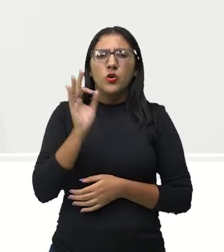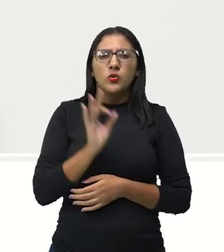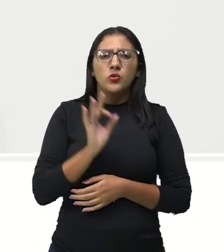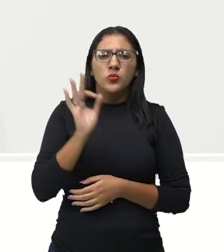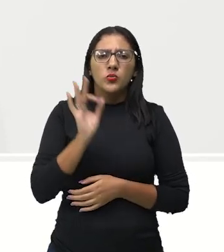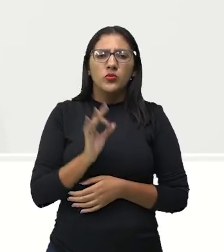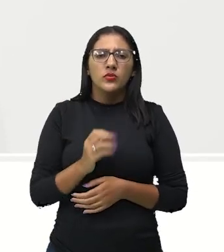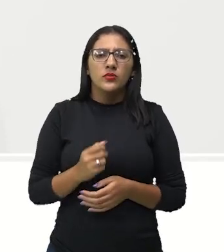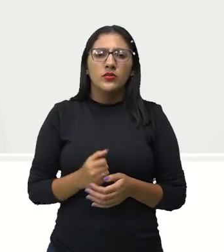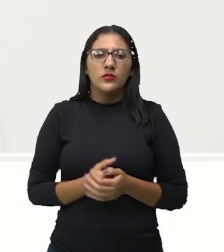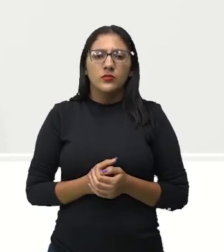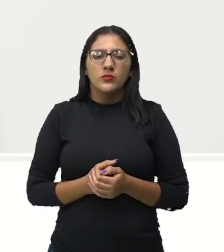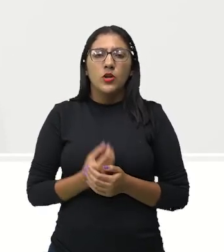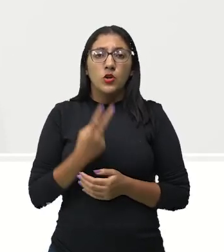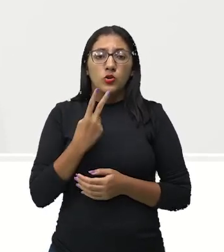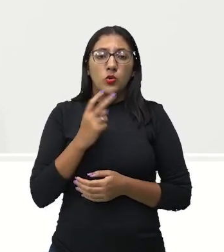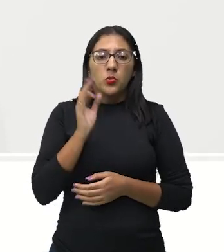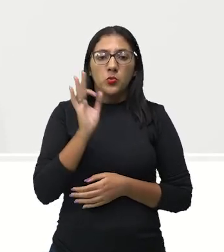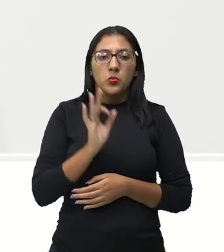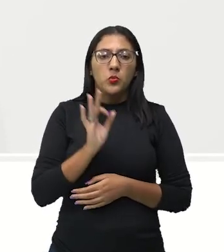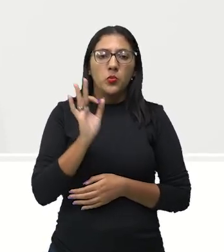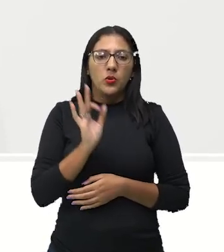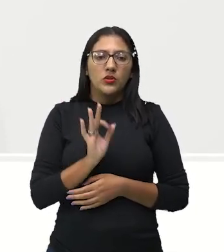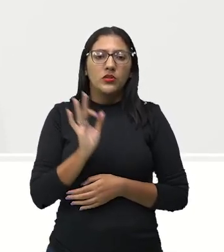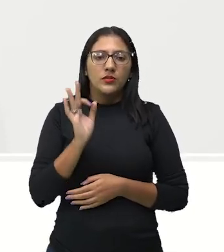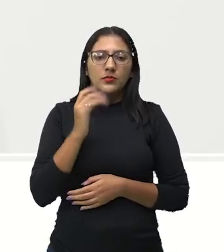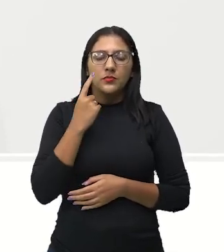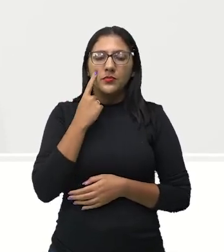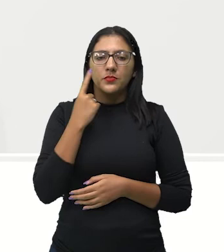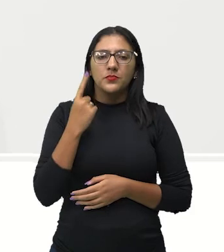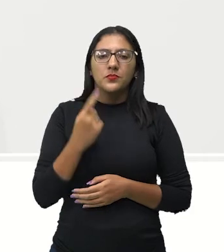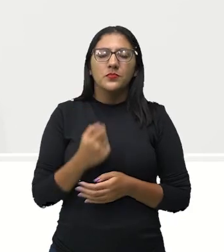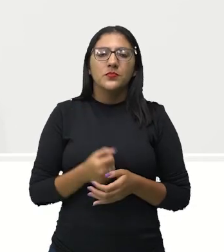Vou colocar assim mesmo. 2%.